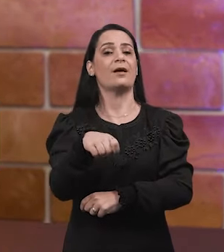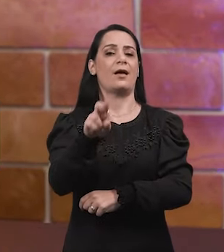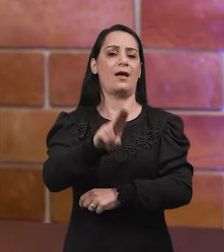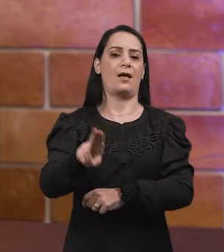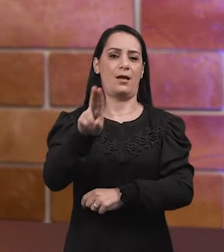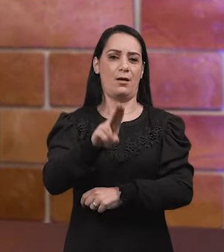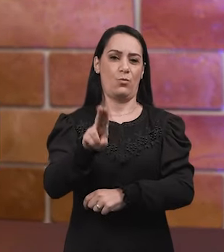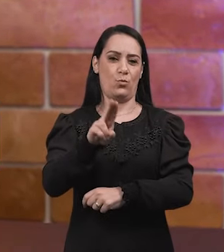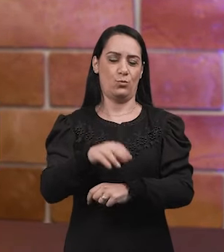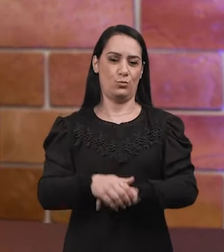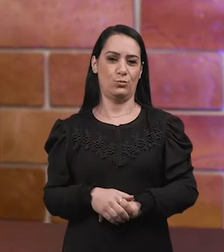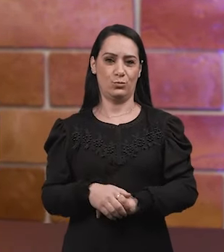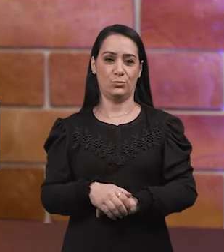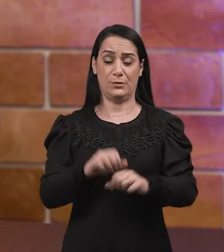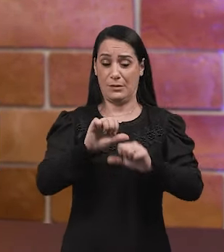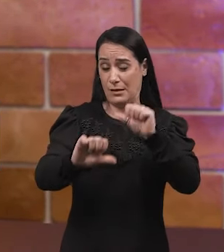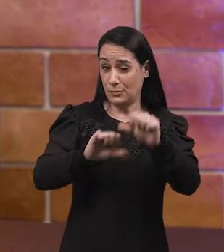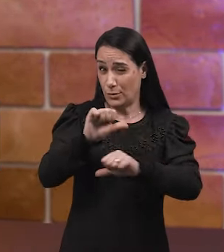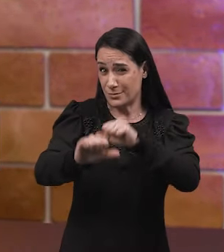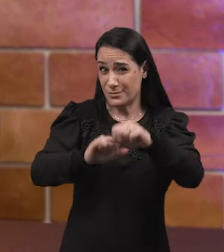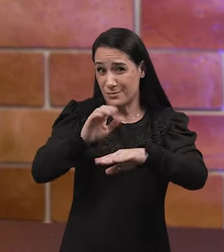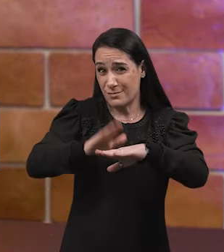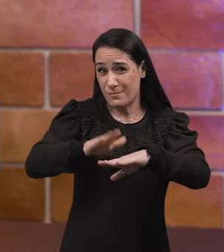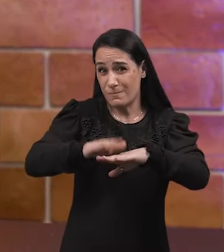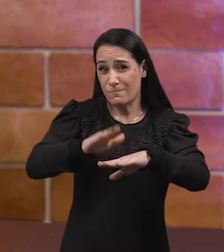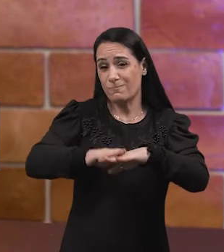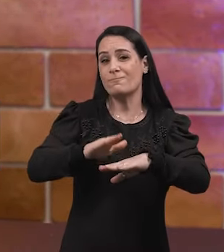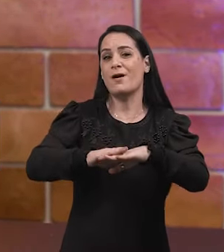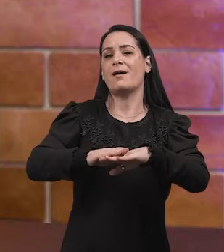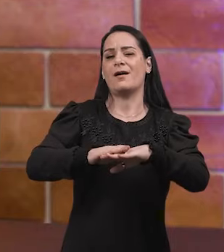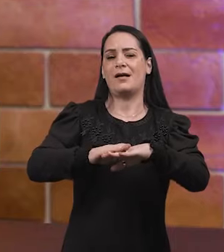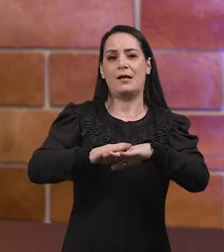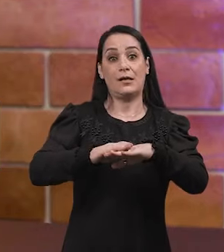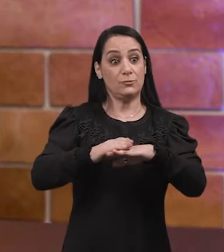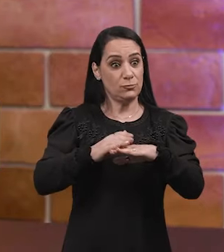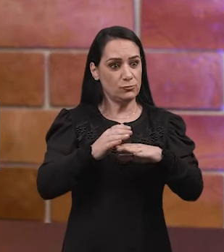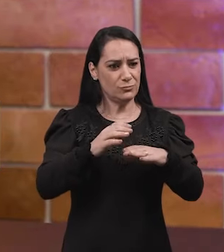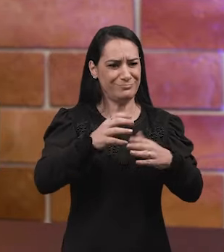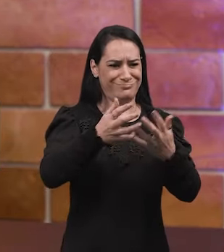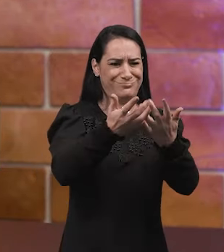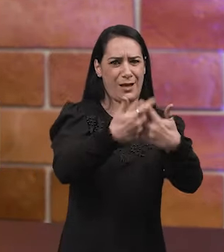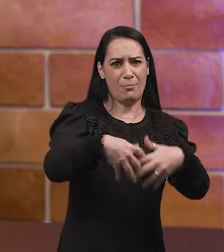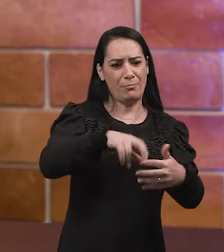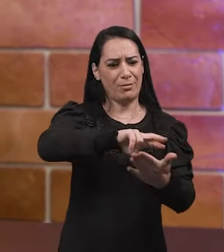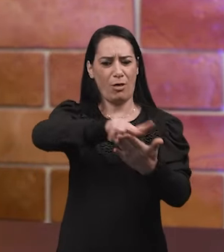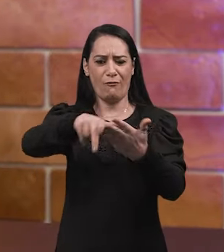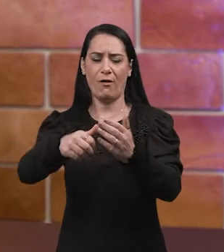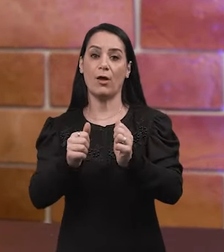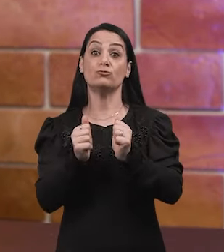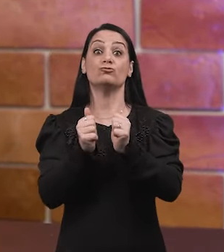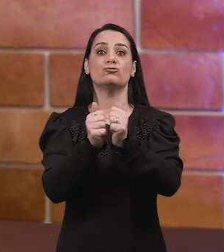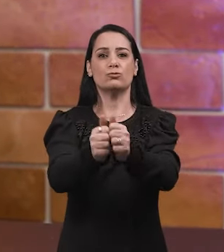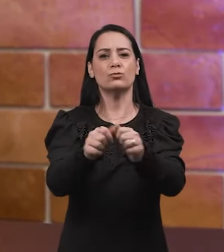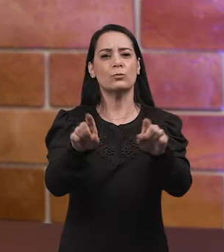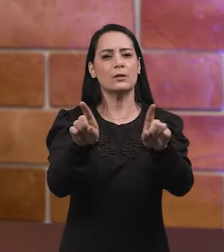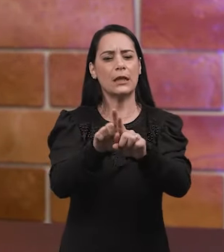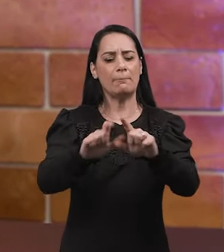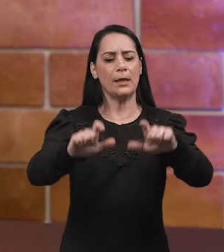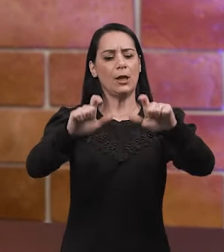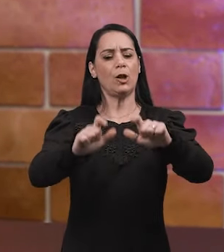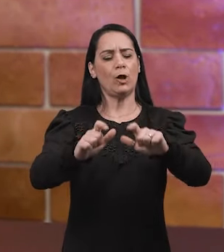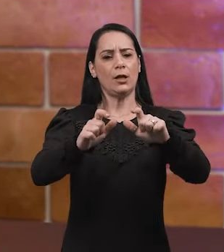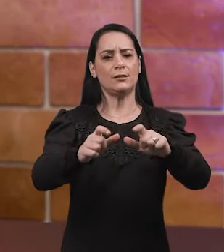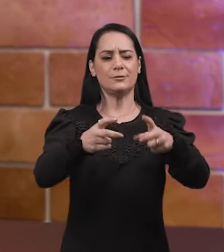Device Management, como o HelloView, capaz de fazer esta atualização de todos os devices ao mesmo tempo, além de